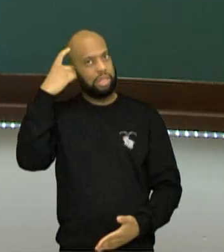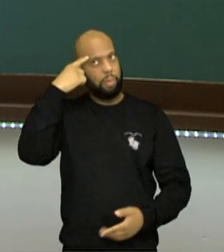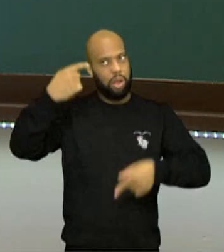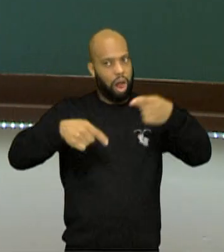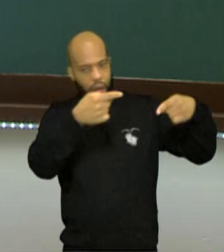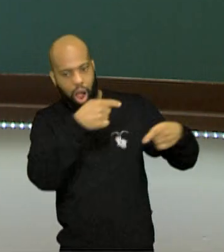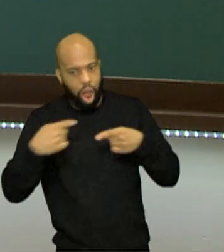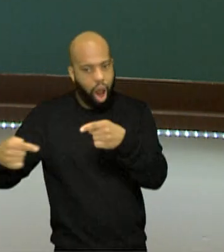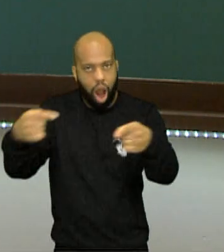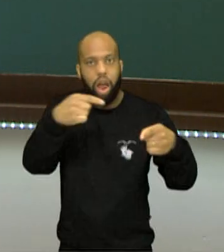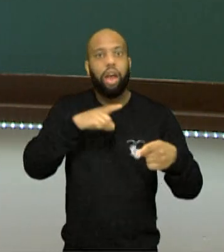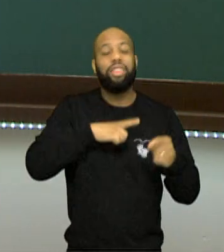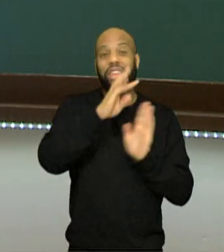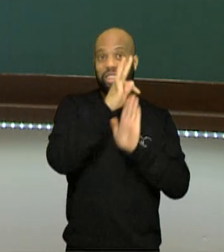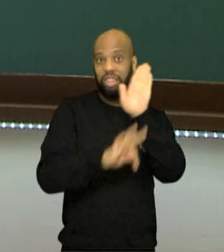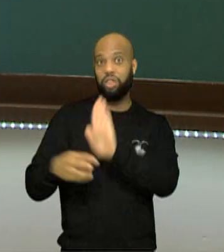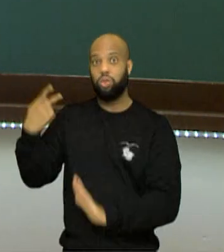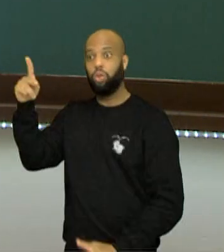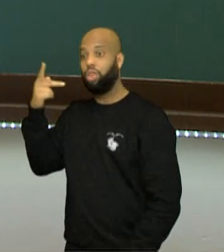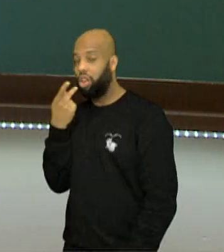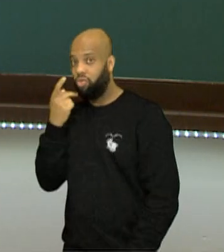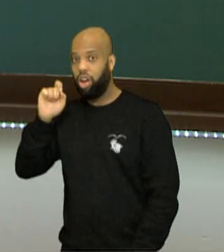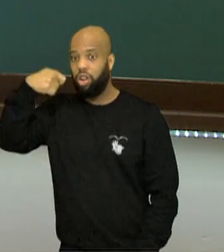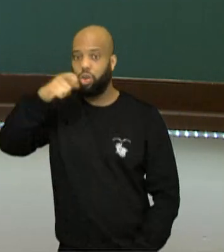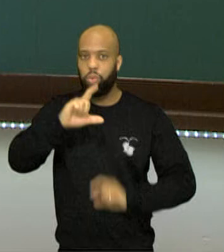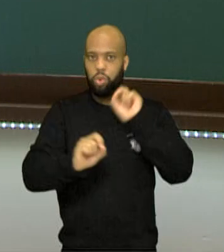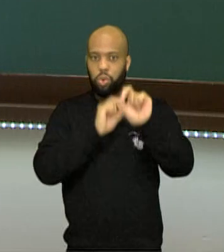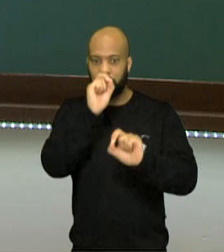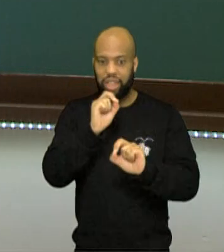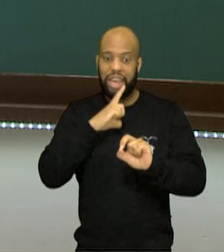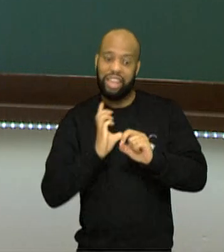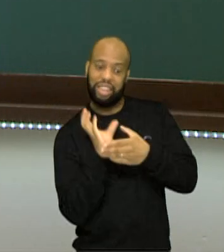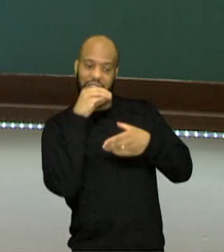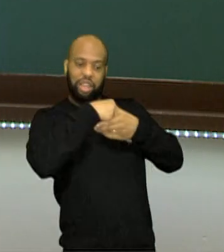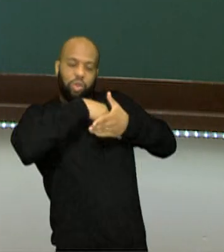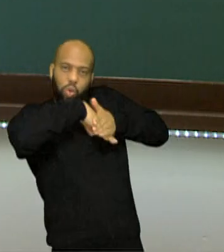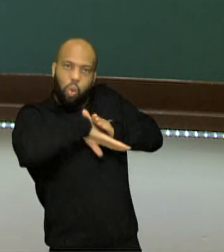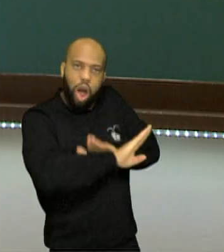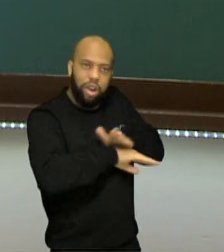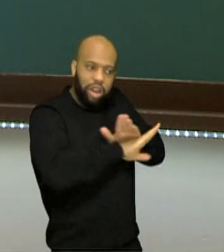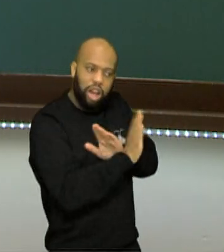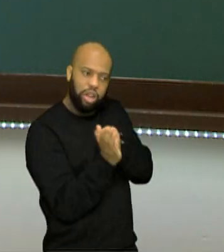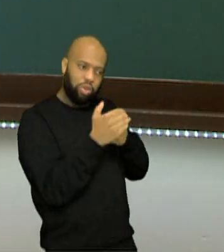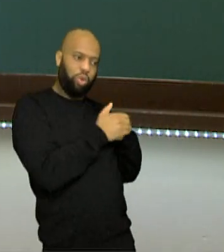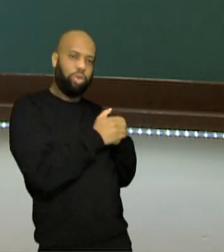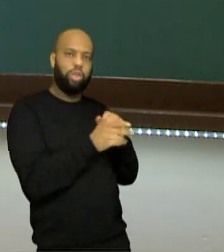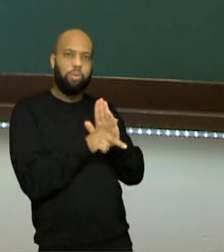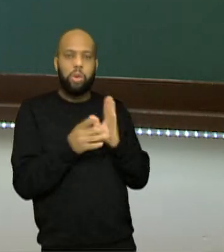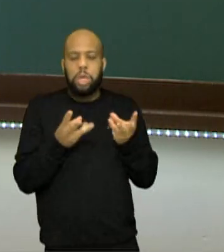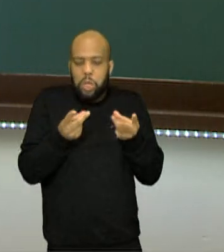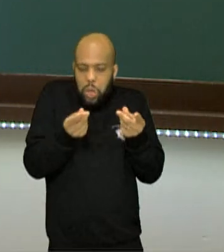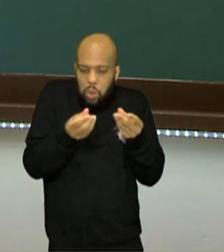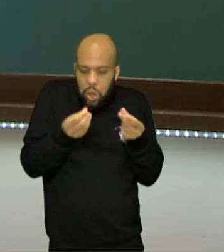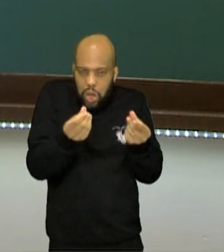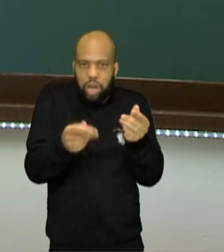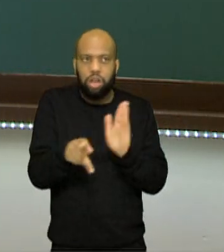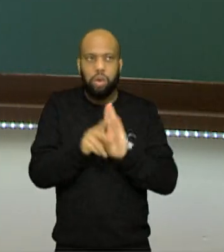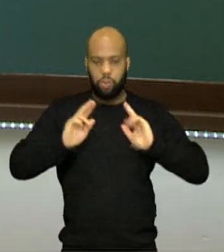tratam, dentre outros temas, do inconsciente, da natureza sexual da conduta